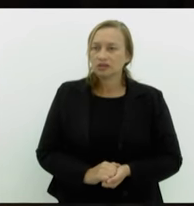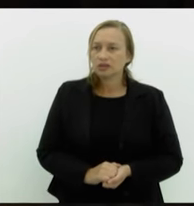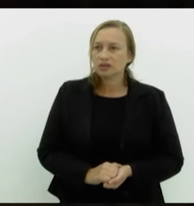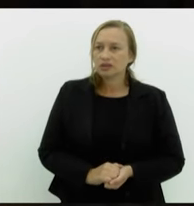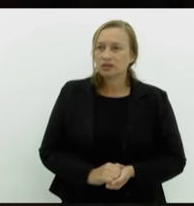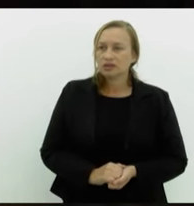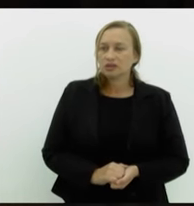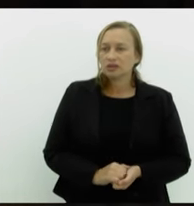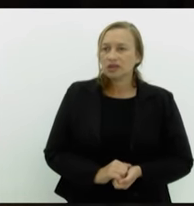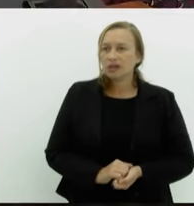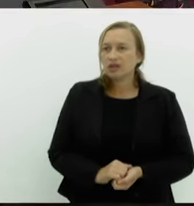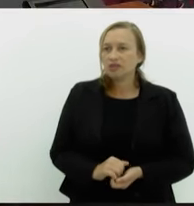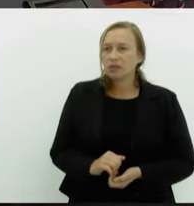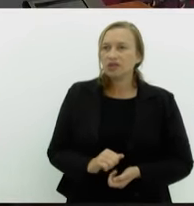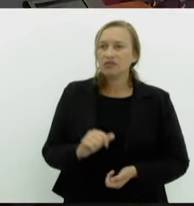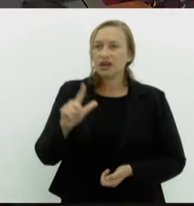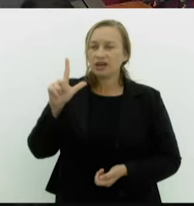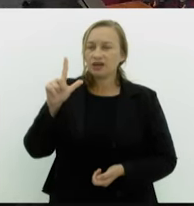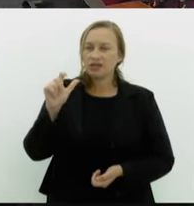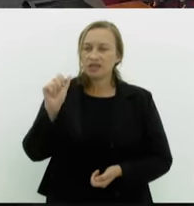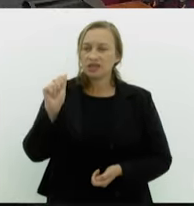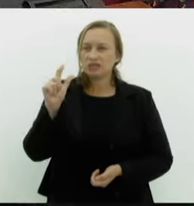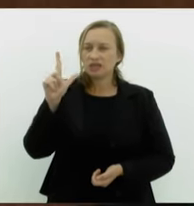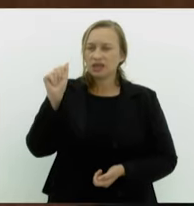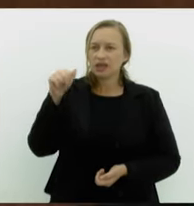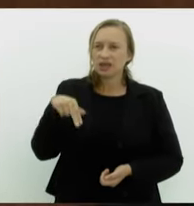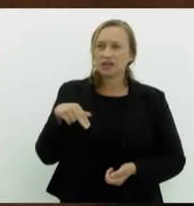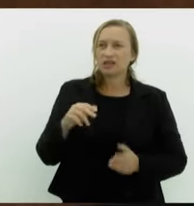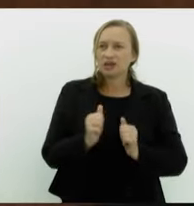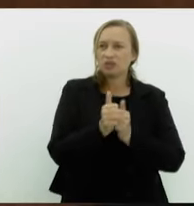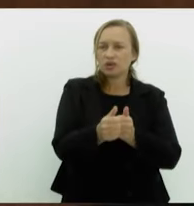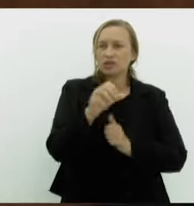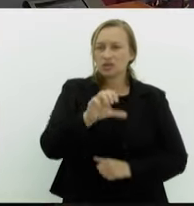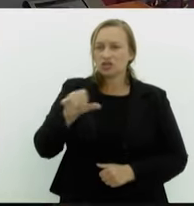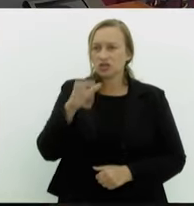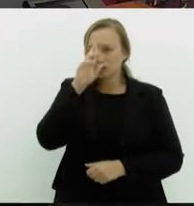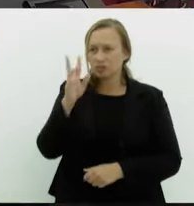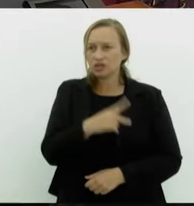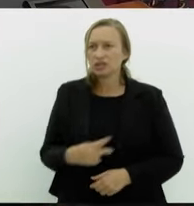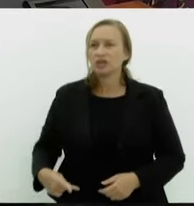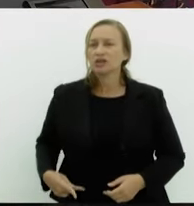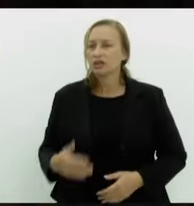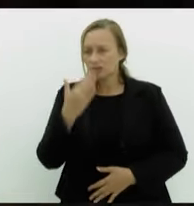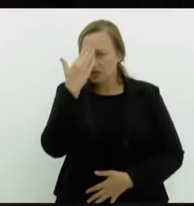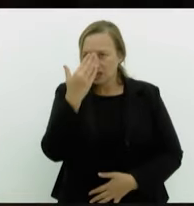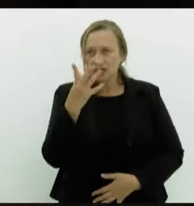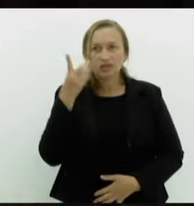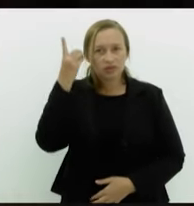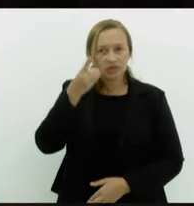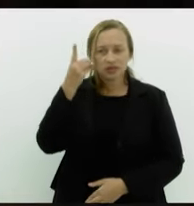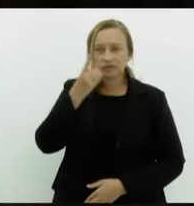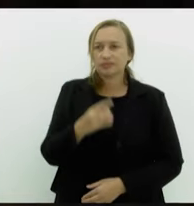Opa, Alan Lopes, nosso nobre deputado. Acompanhe a CCJ, presidente. Muito obrigado, deputado.